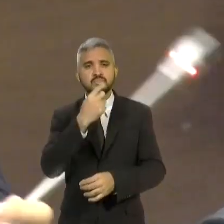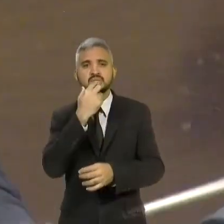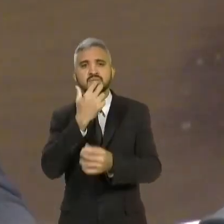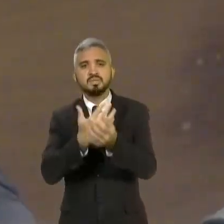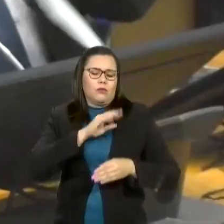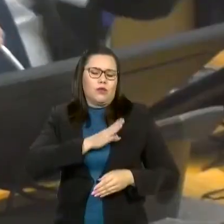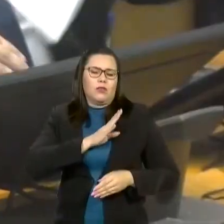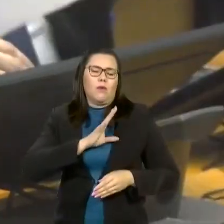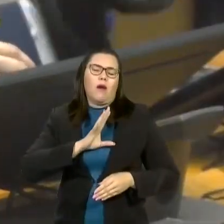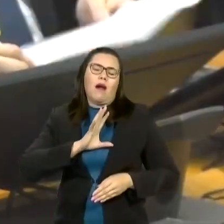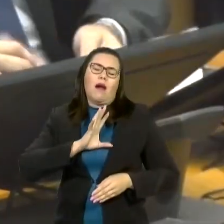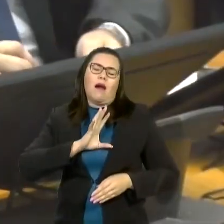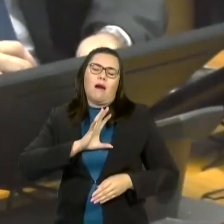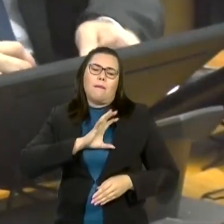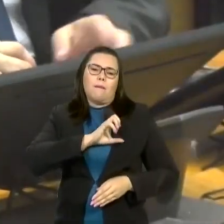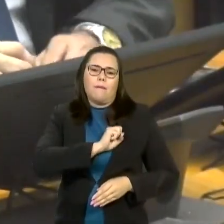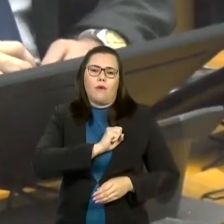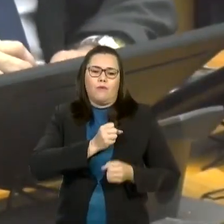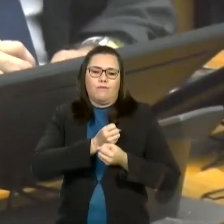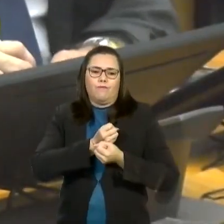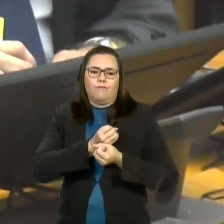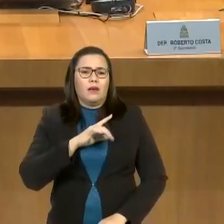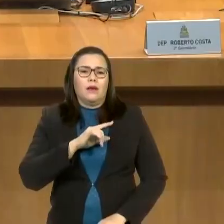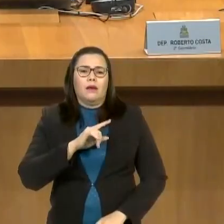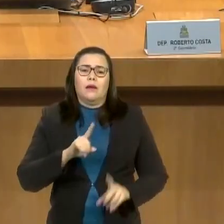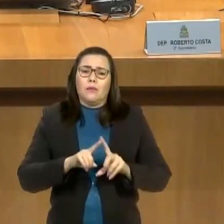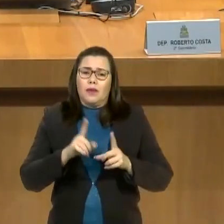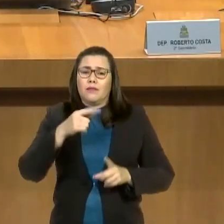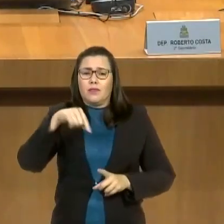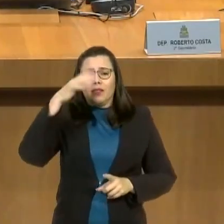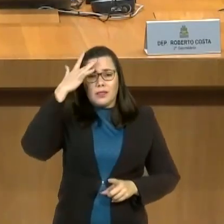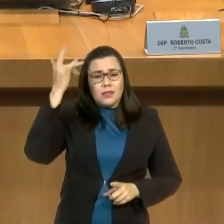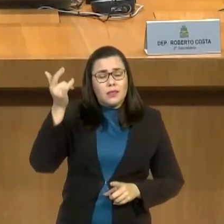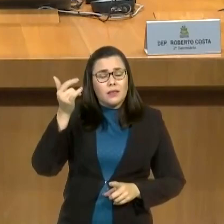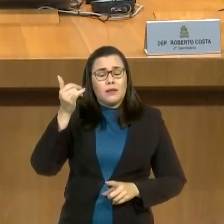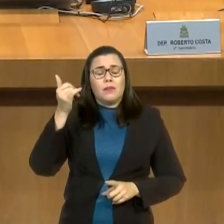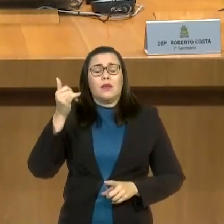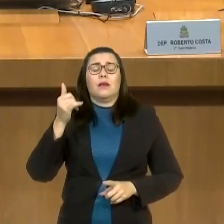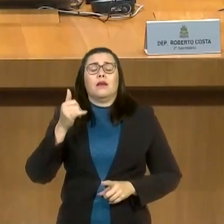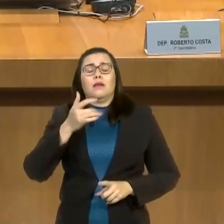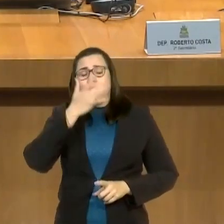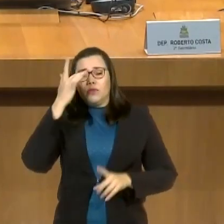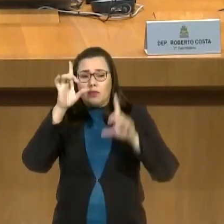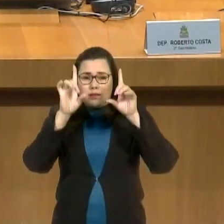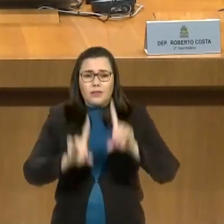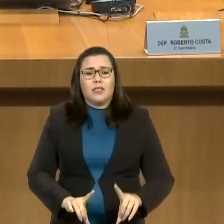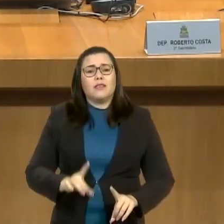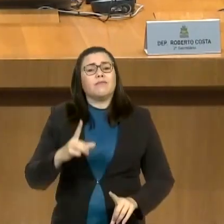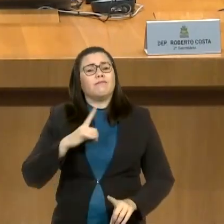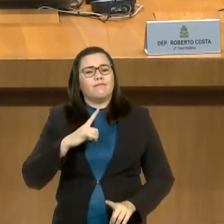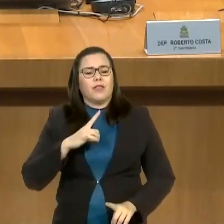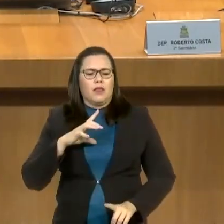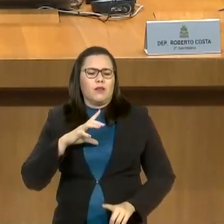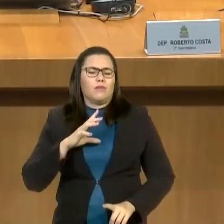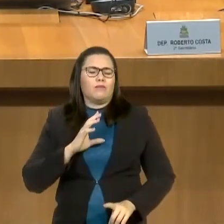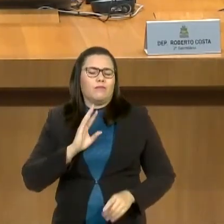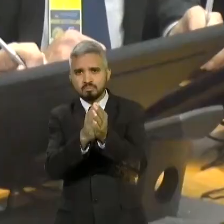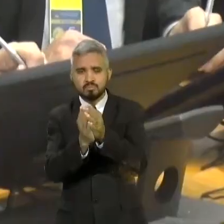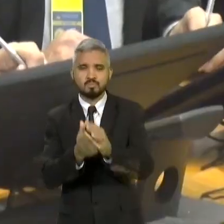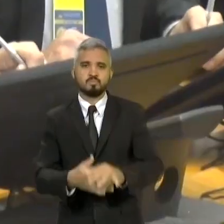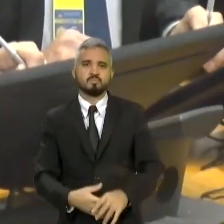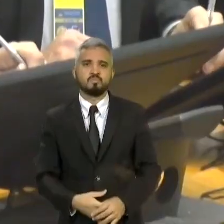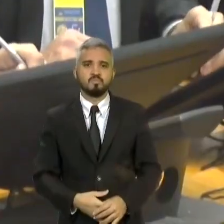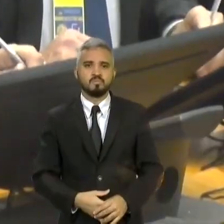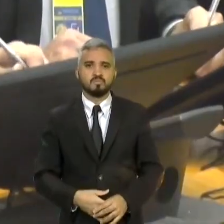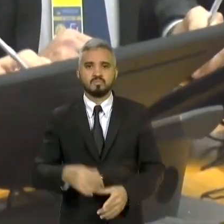parlamentares e servidores. Durante a sessão, o presidente em exercício da Alema, deputado Rodrigo Lago, convidou os parlamentares para